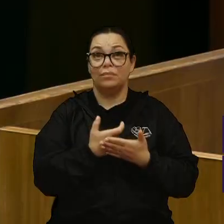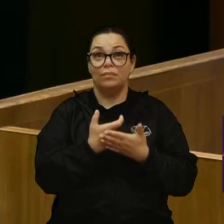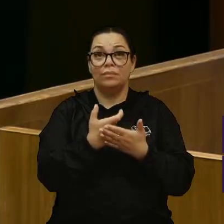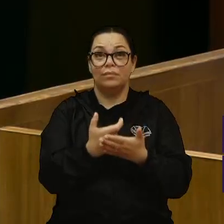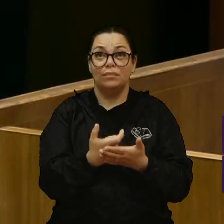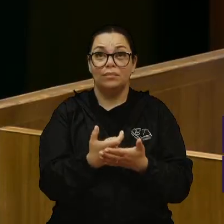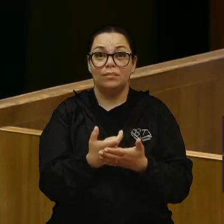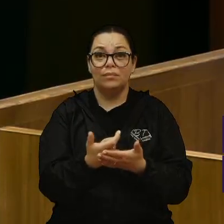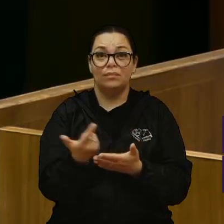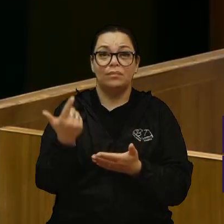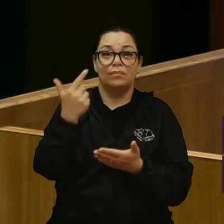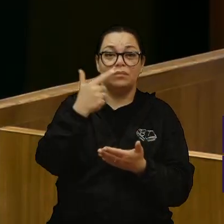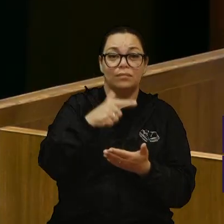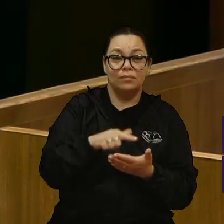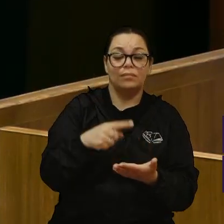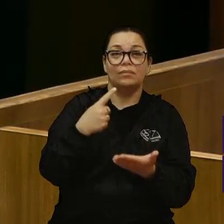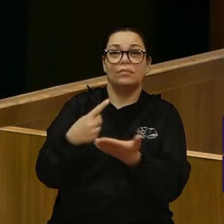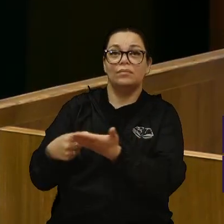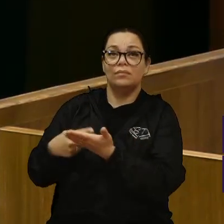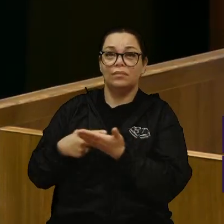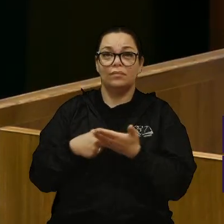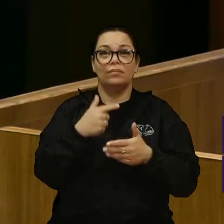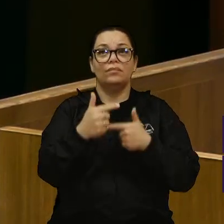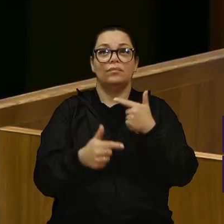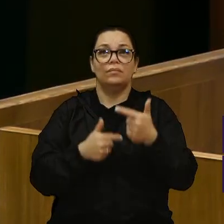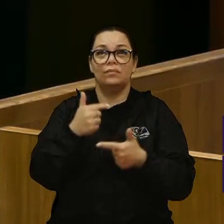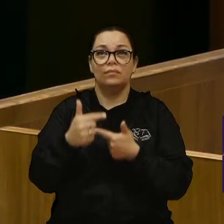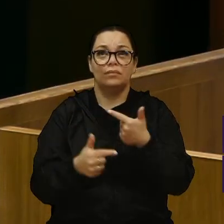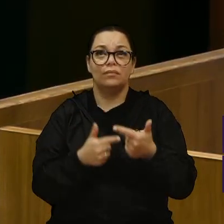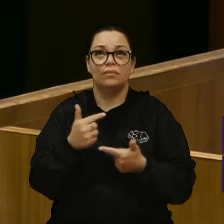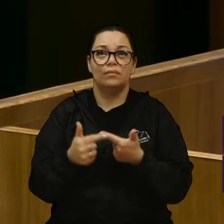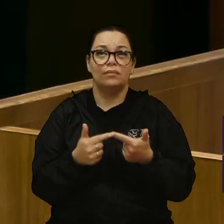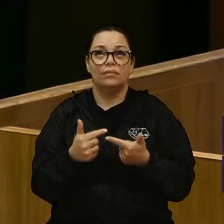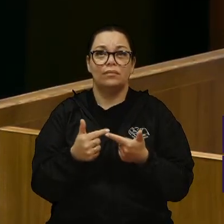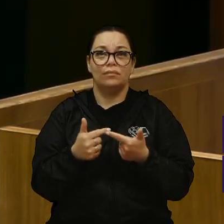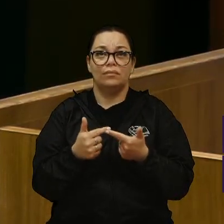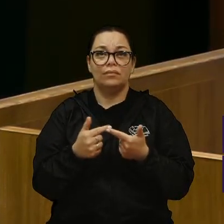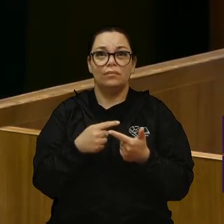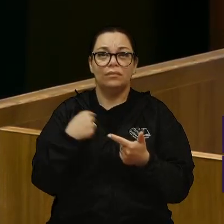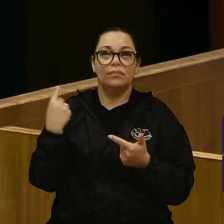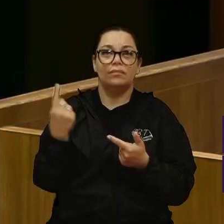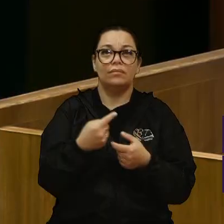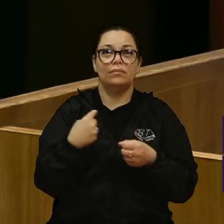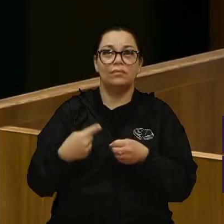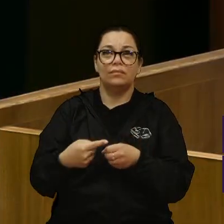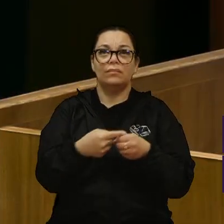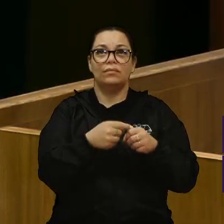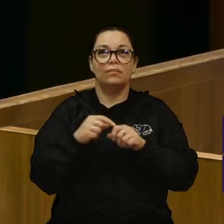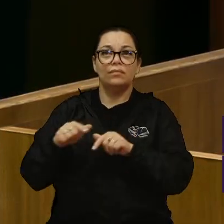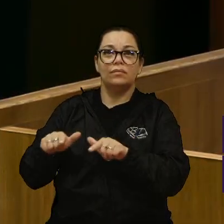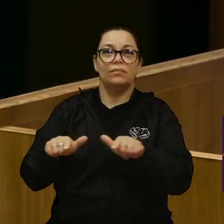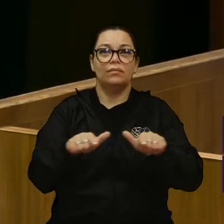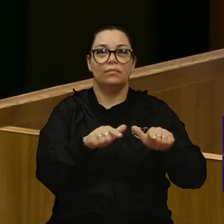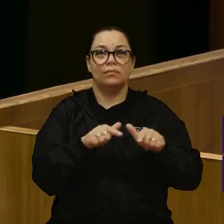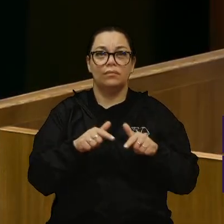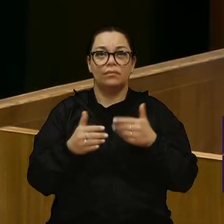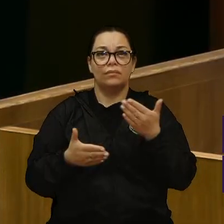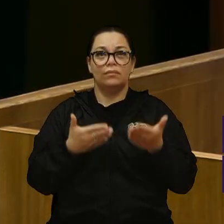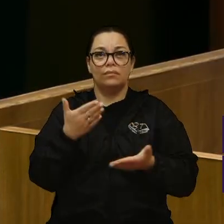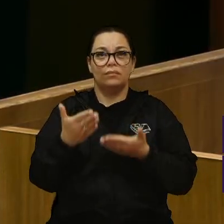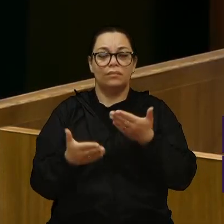comenda, eu renovo meu compromisso de seguir trabalhando, para que a nossa cidade seja um lugar onde ninguém seja tratado